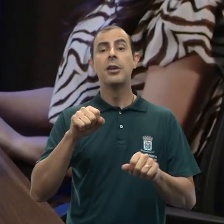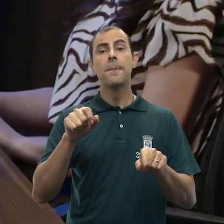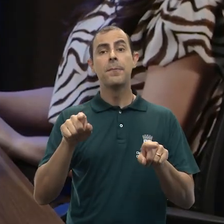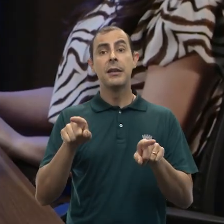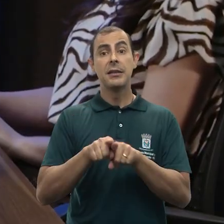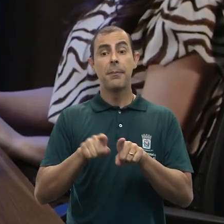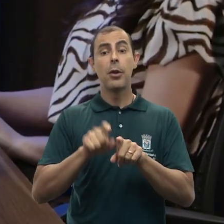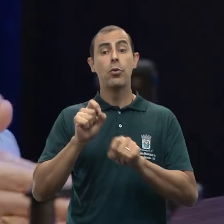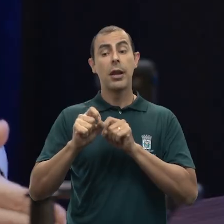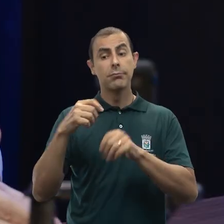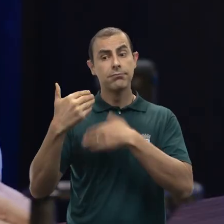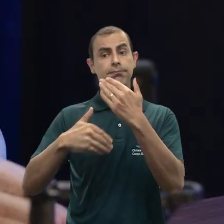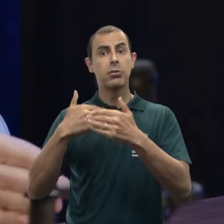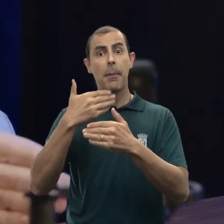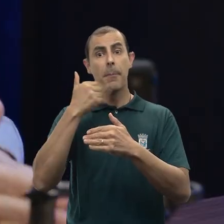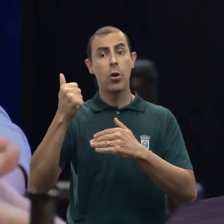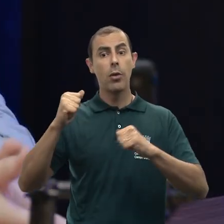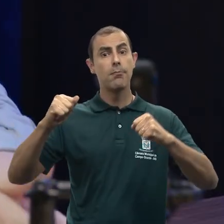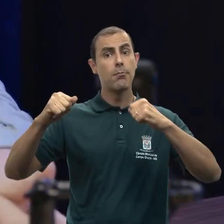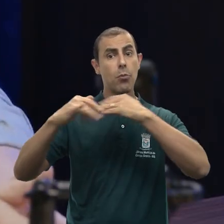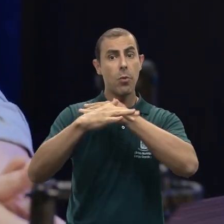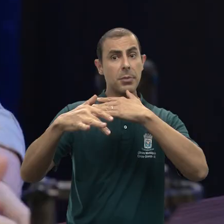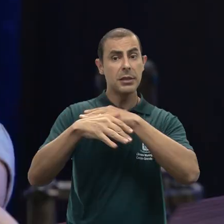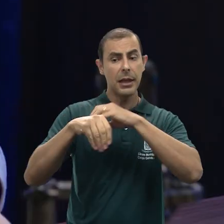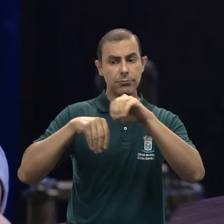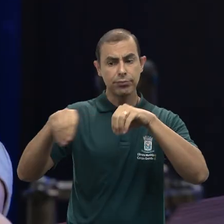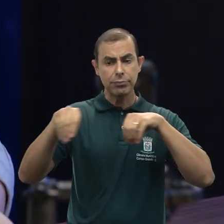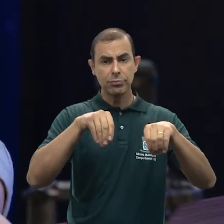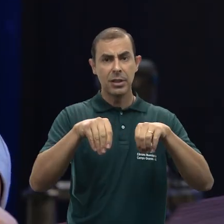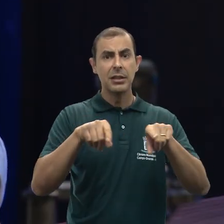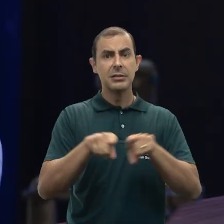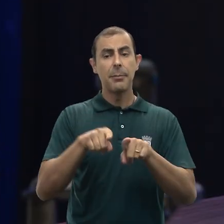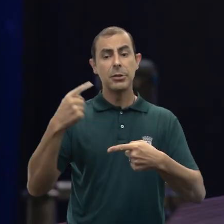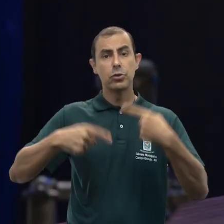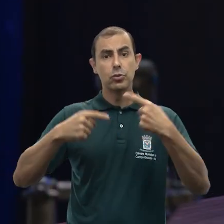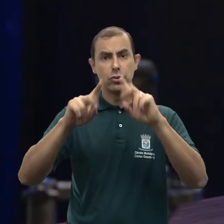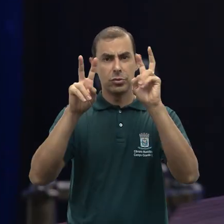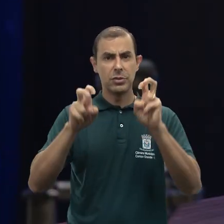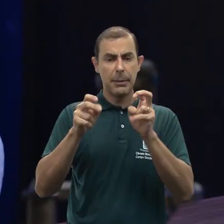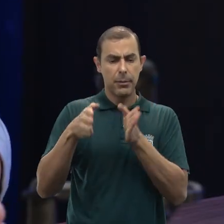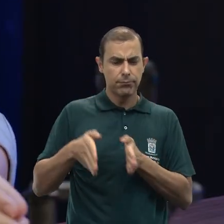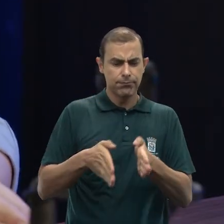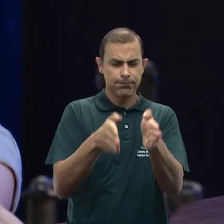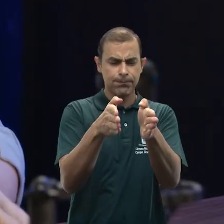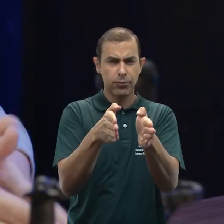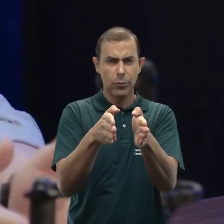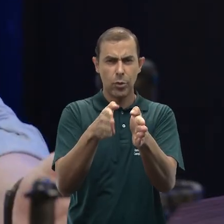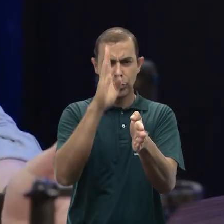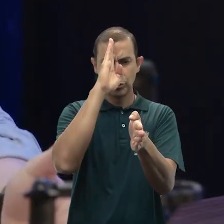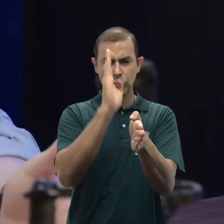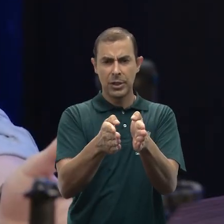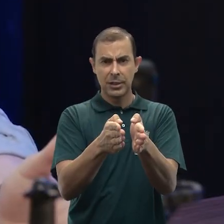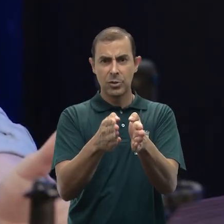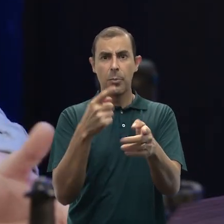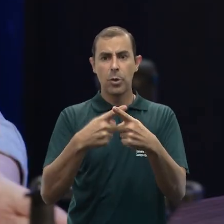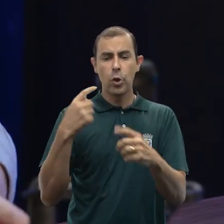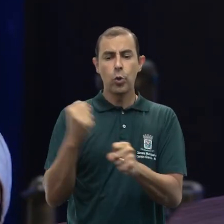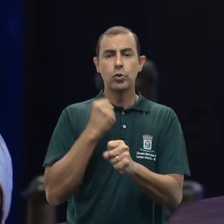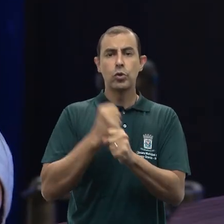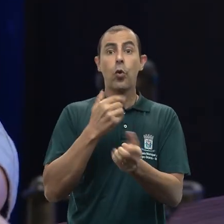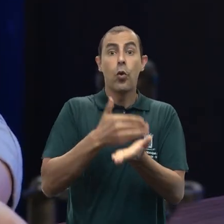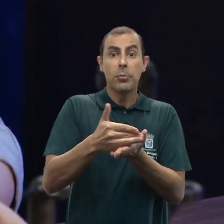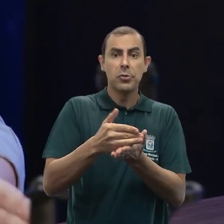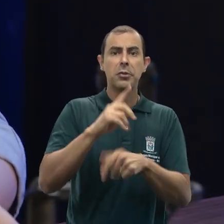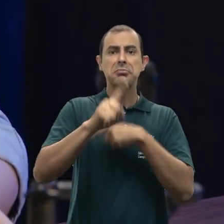gente avança na mobilidade. Nós estamos discutindo também a questão dos corredores, que iniciaram a sua construção em Campo Grande,